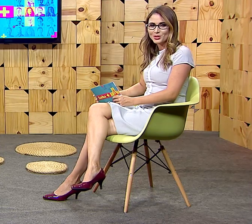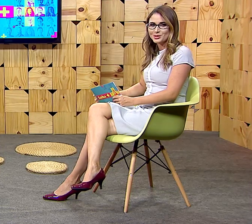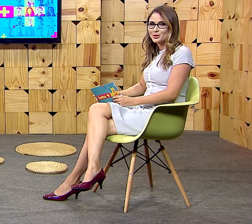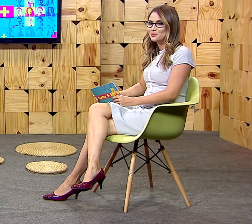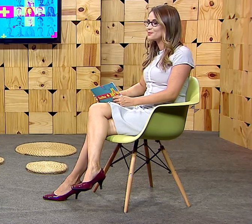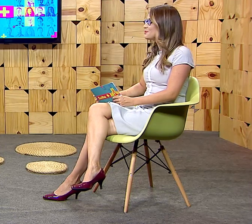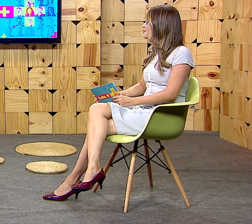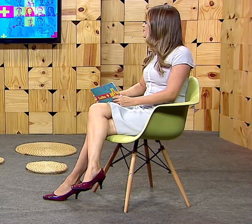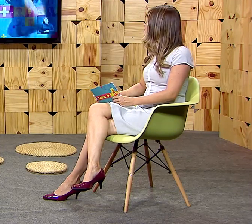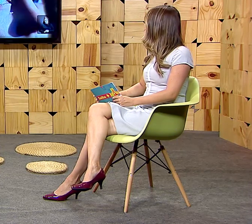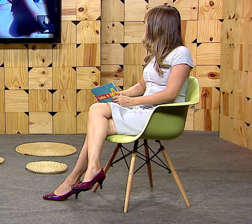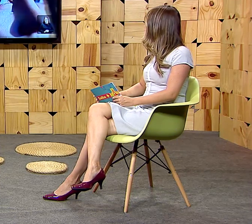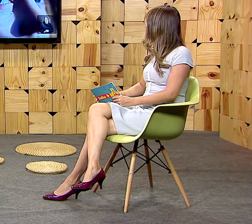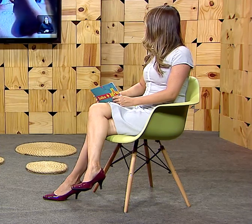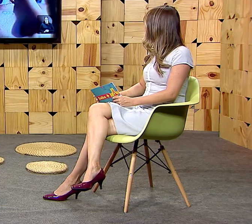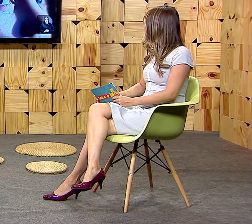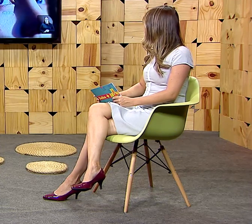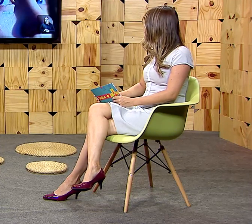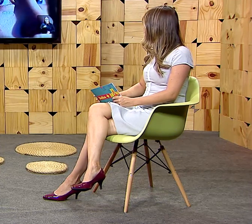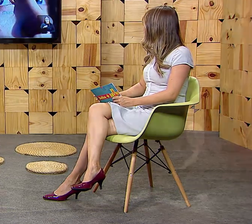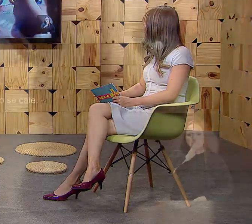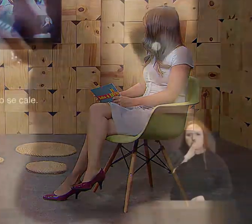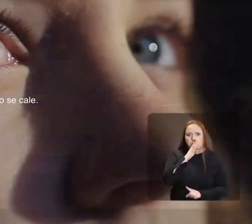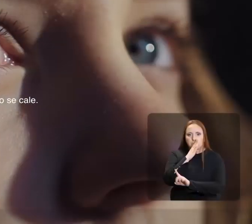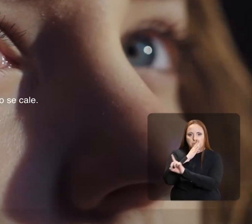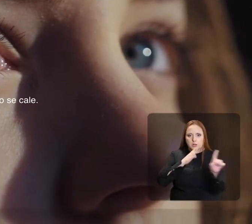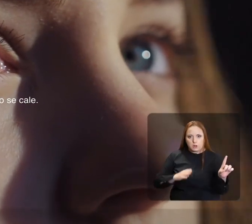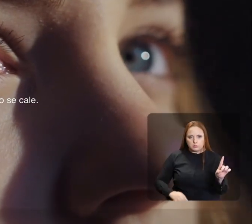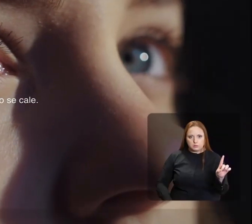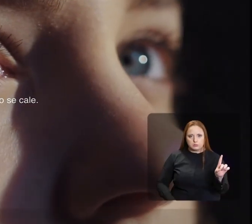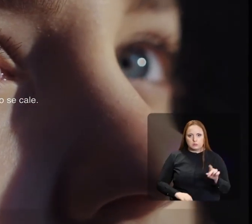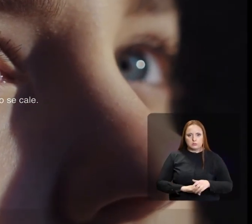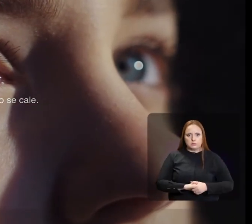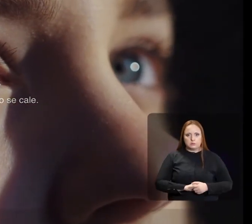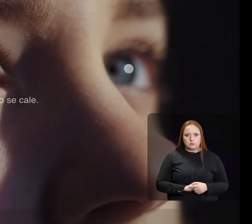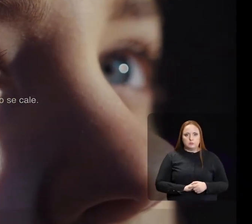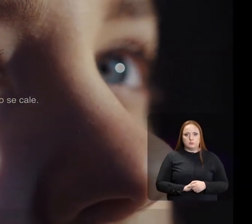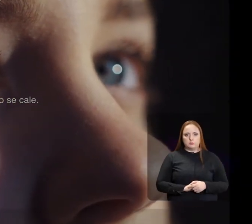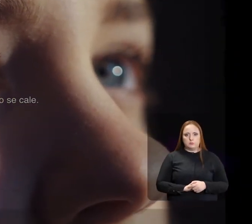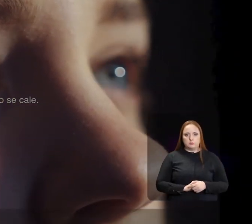até a próxima. Não se cale.